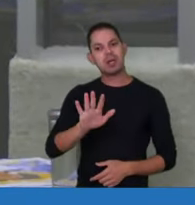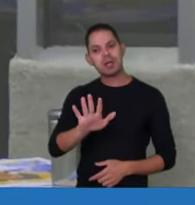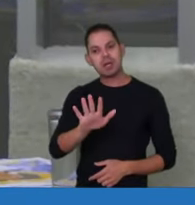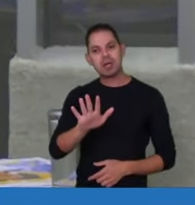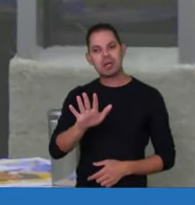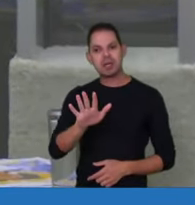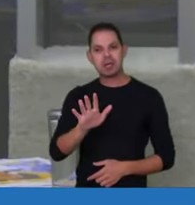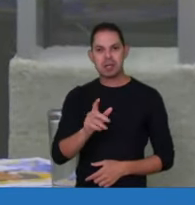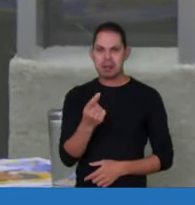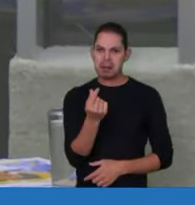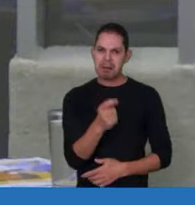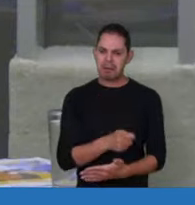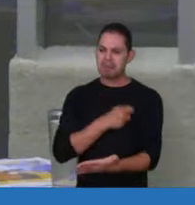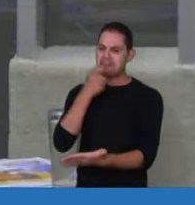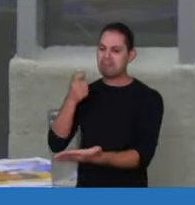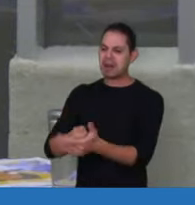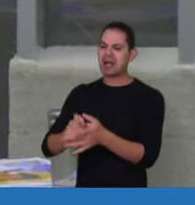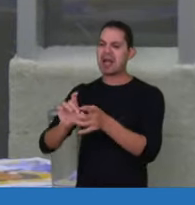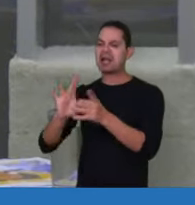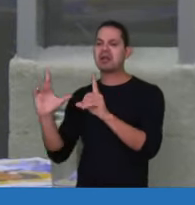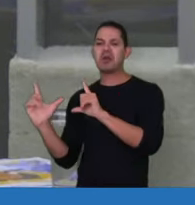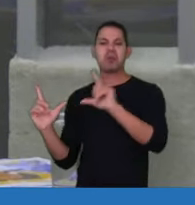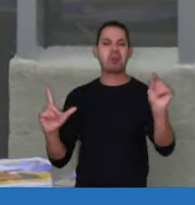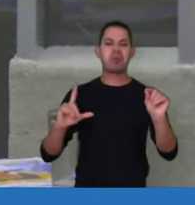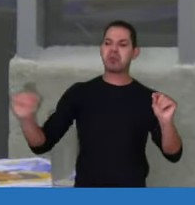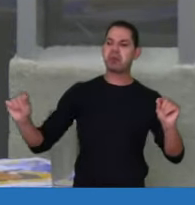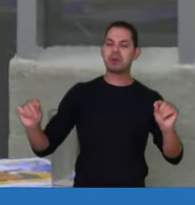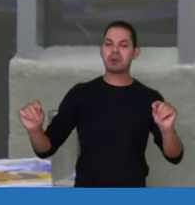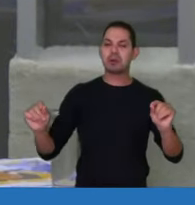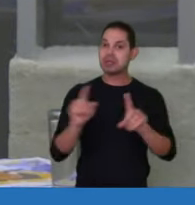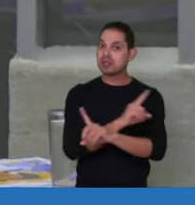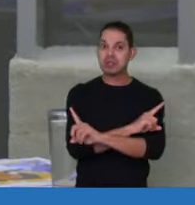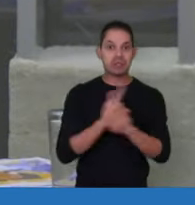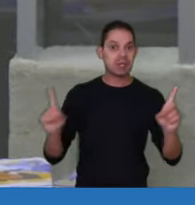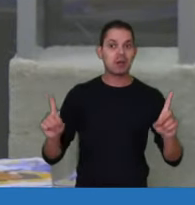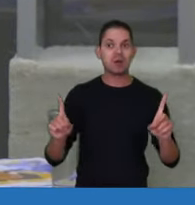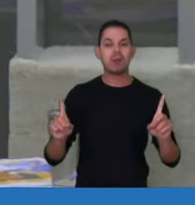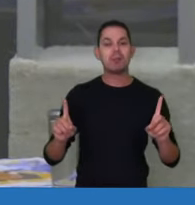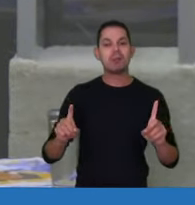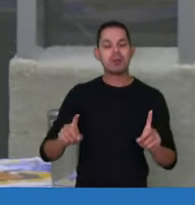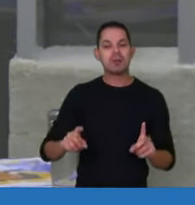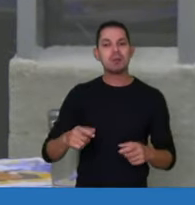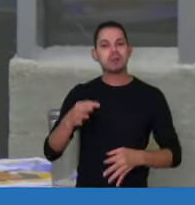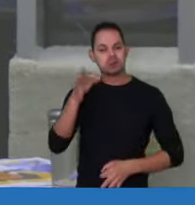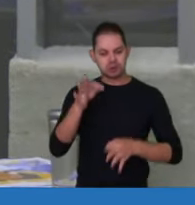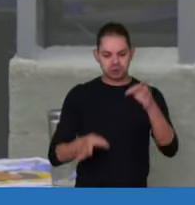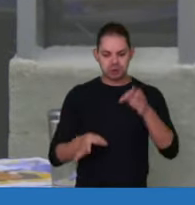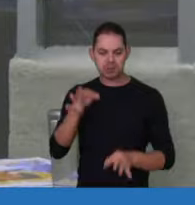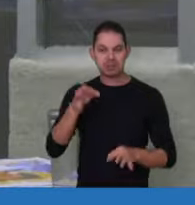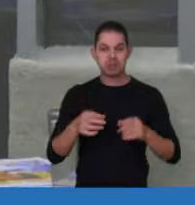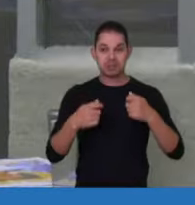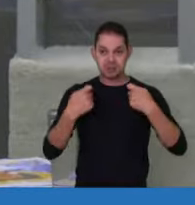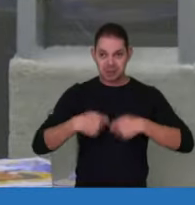uma fiança e daqui a pouco esteja entre nós. É preciso fazer justiça e ela tem que ser completa.